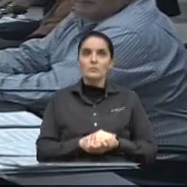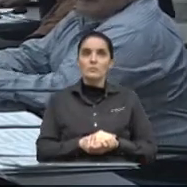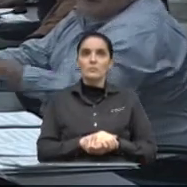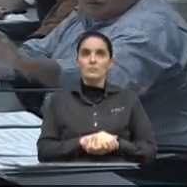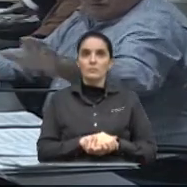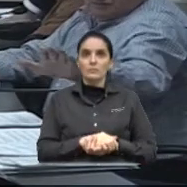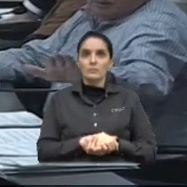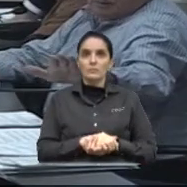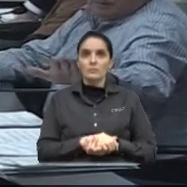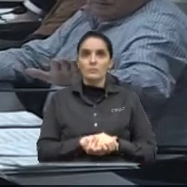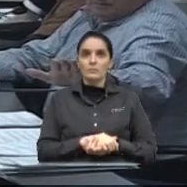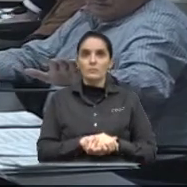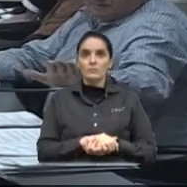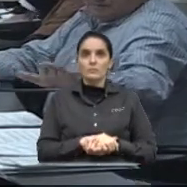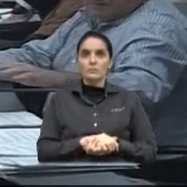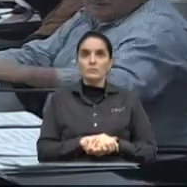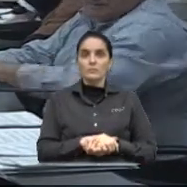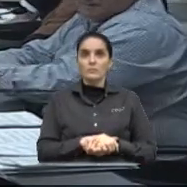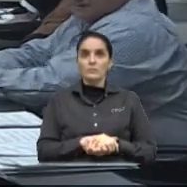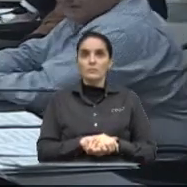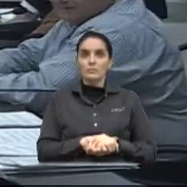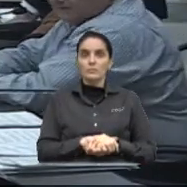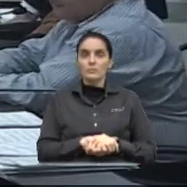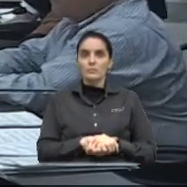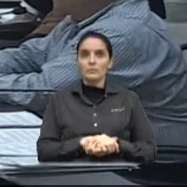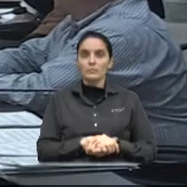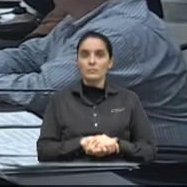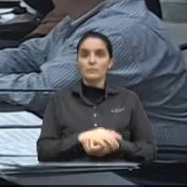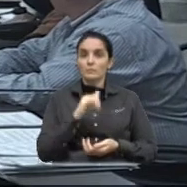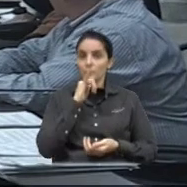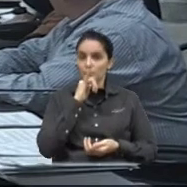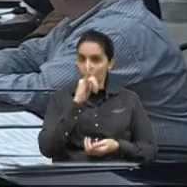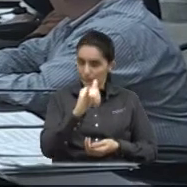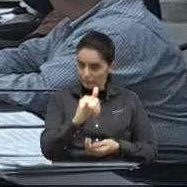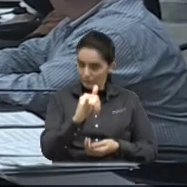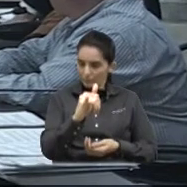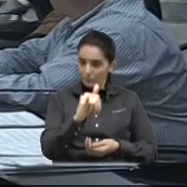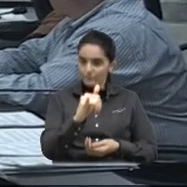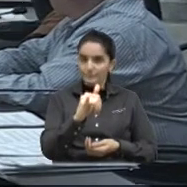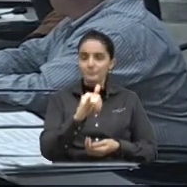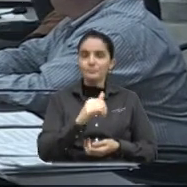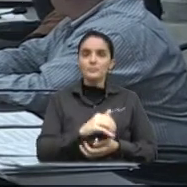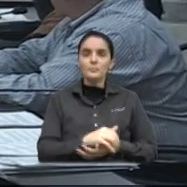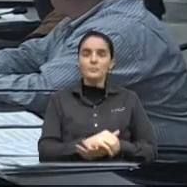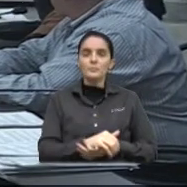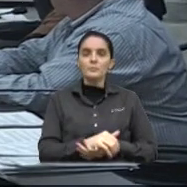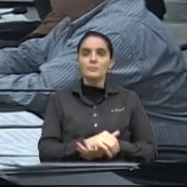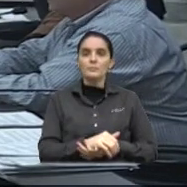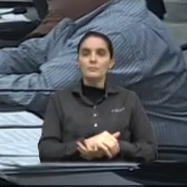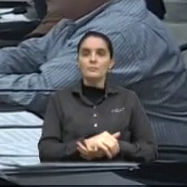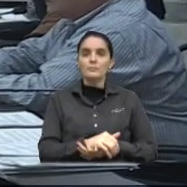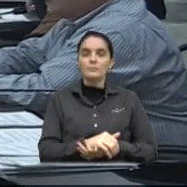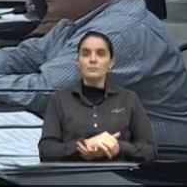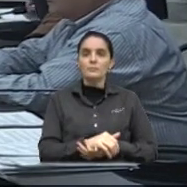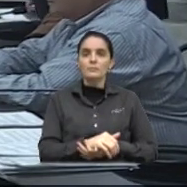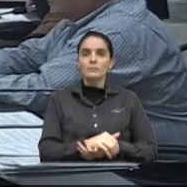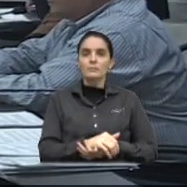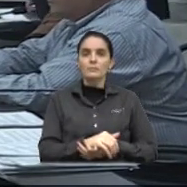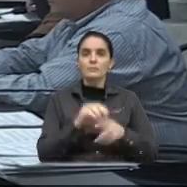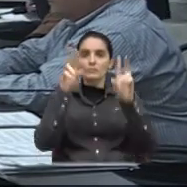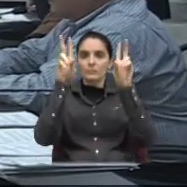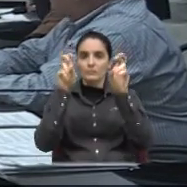muito bem que fala sobre a denominação